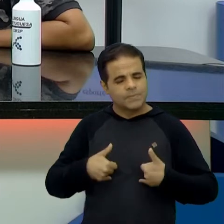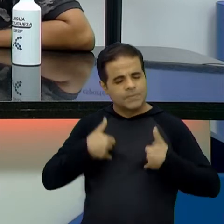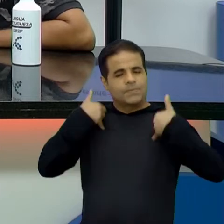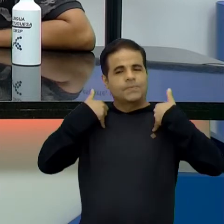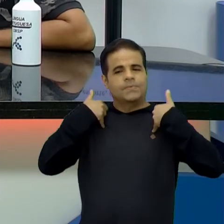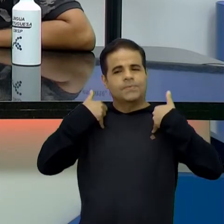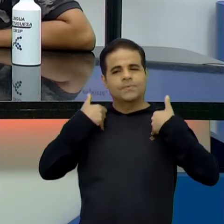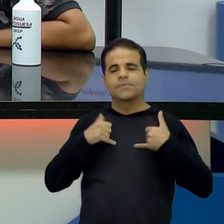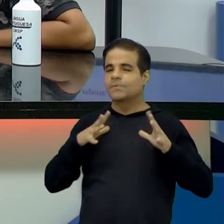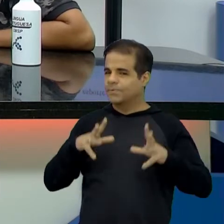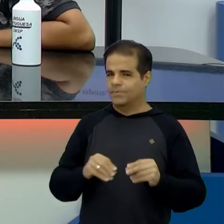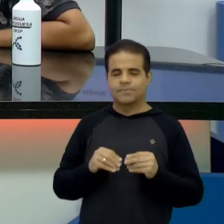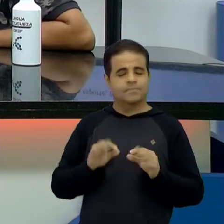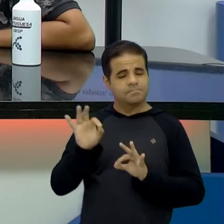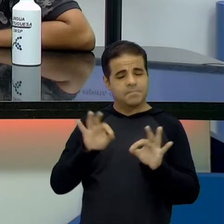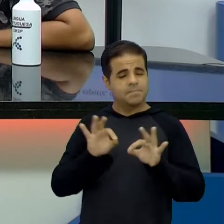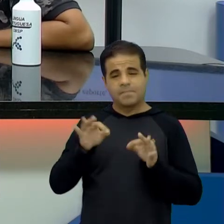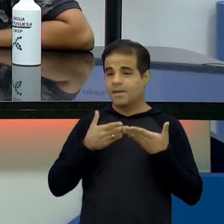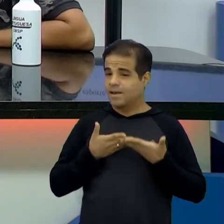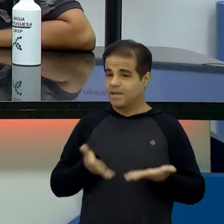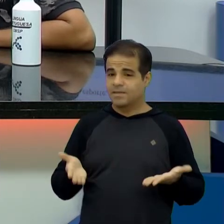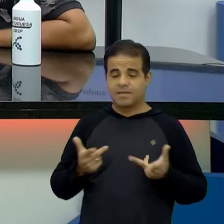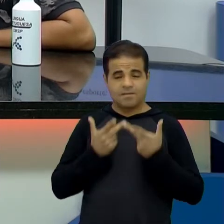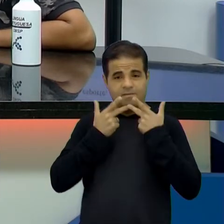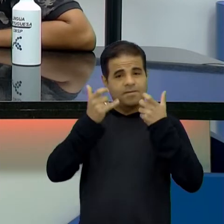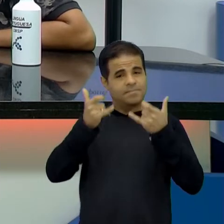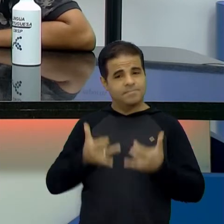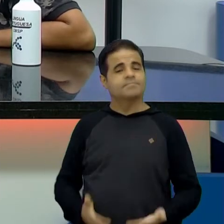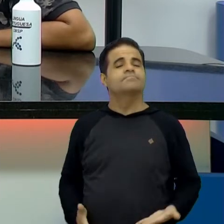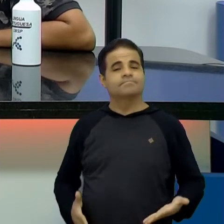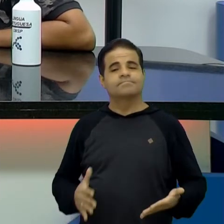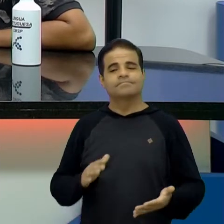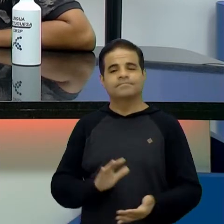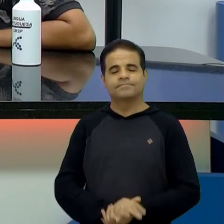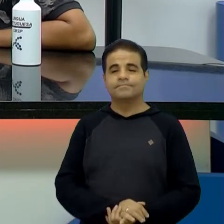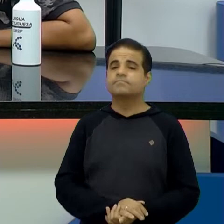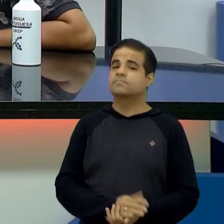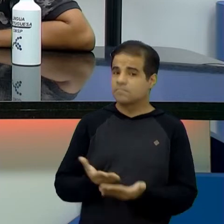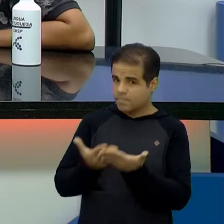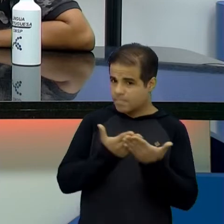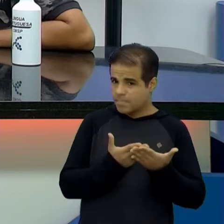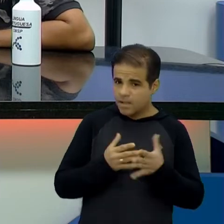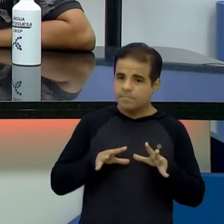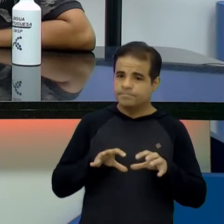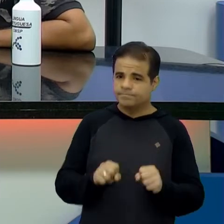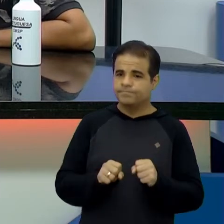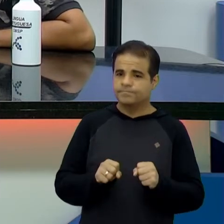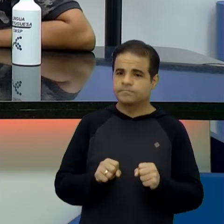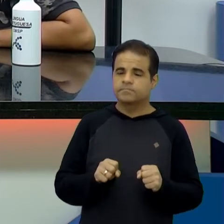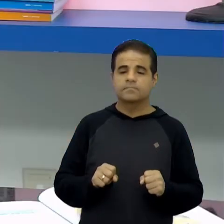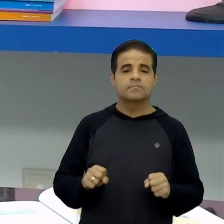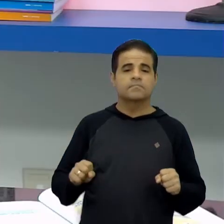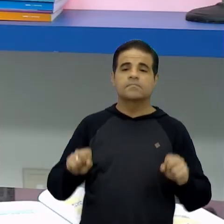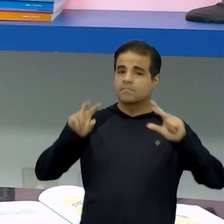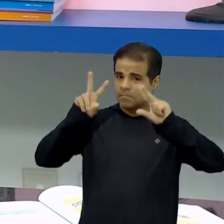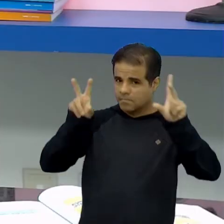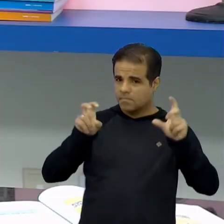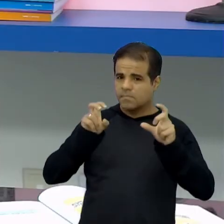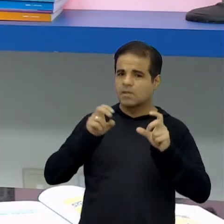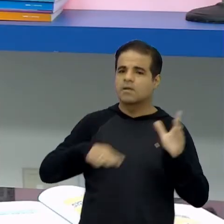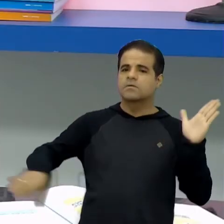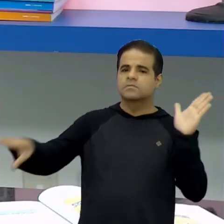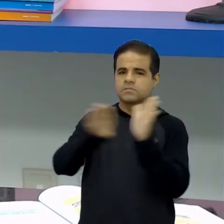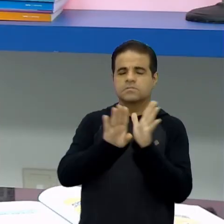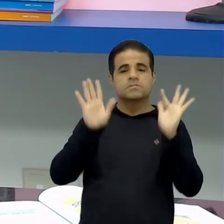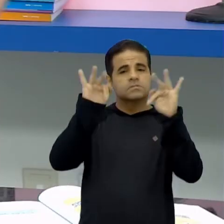aí do que a gente faz aqui, né? De falar disso, né? Fantástico. Exatamente. E aí os estudantes têm que se apropriar disso. Estamos aí chegando ao final desse